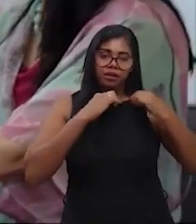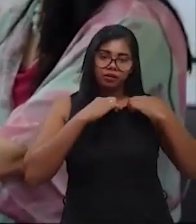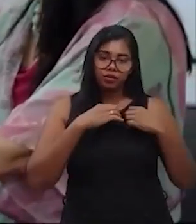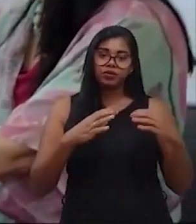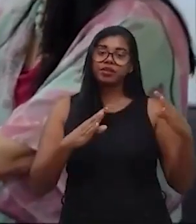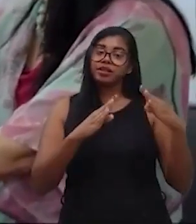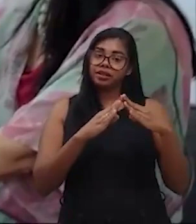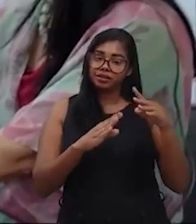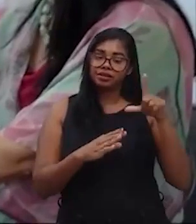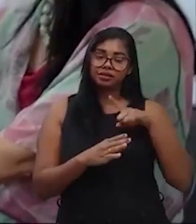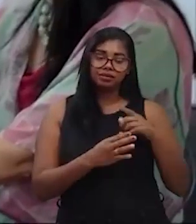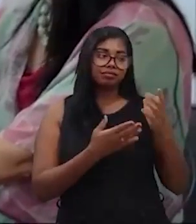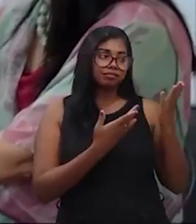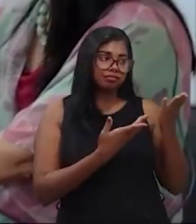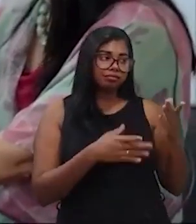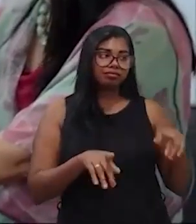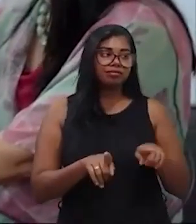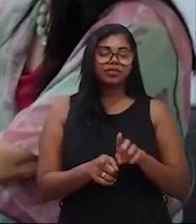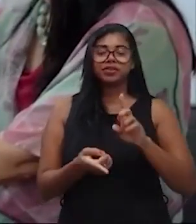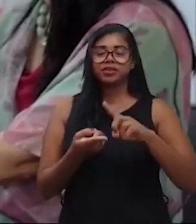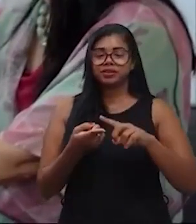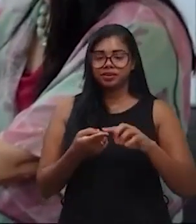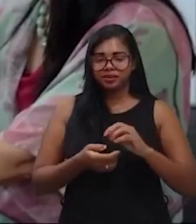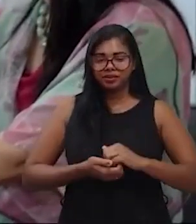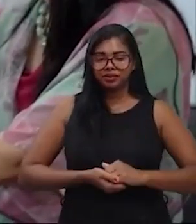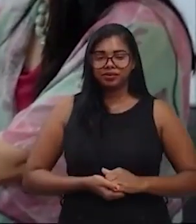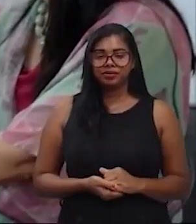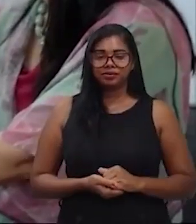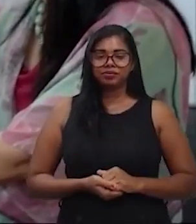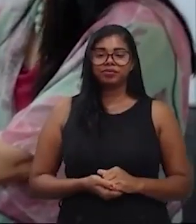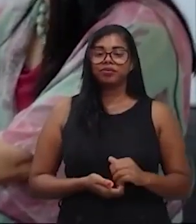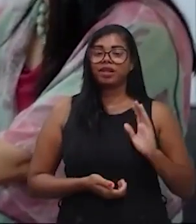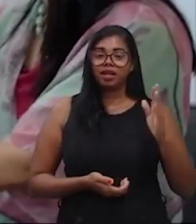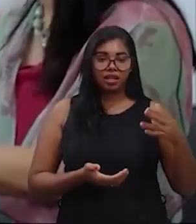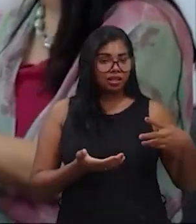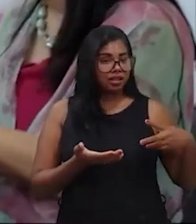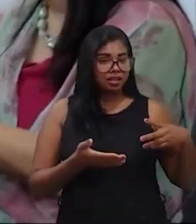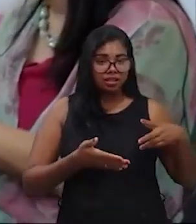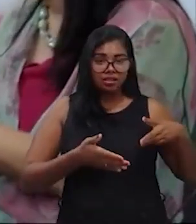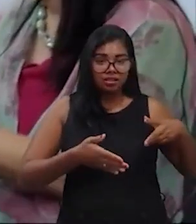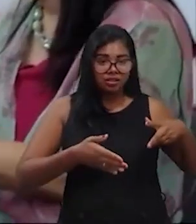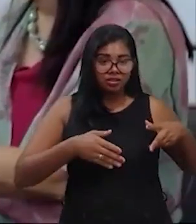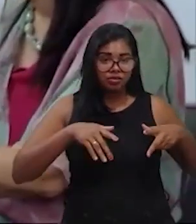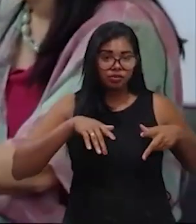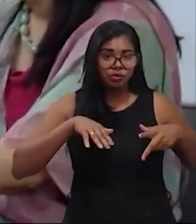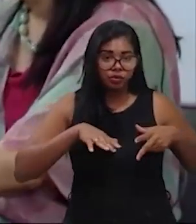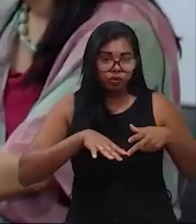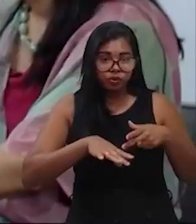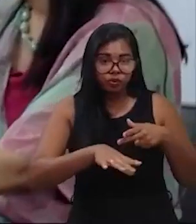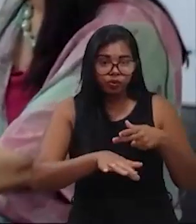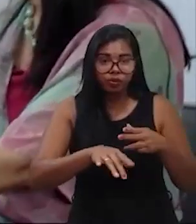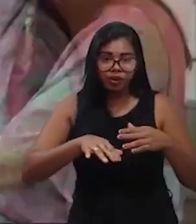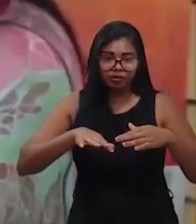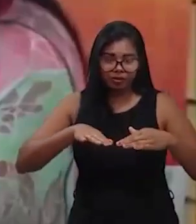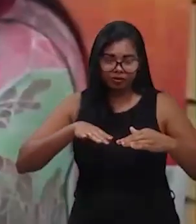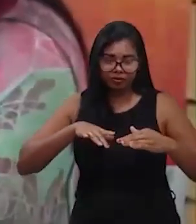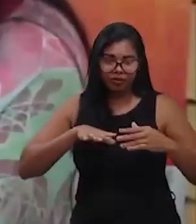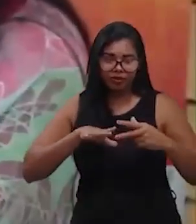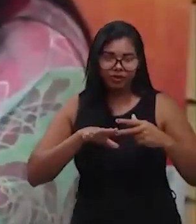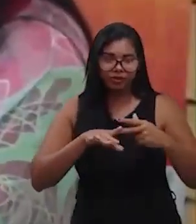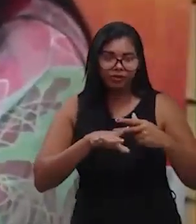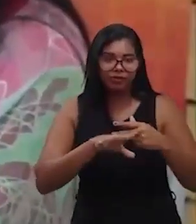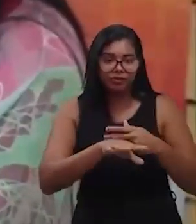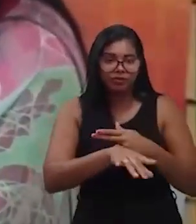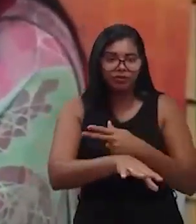grandona, assim, que tinha... Você estava passando e ela já corta. E vai o tecido caindo ali pelo aquele